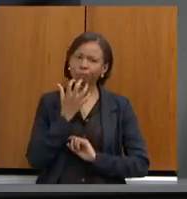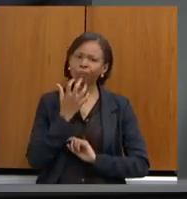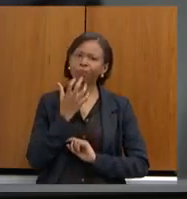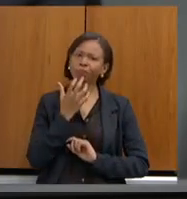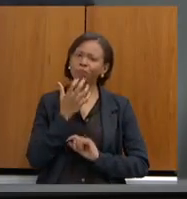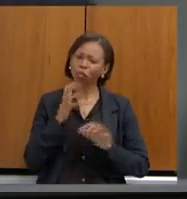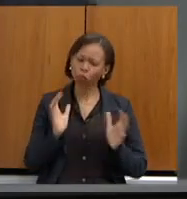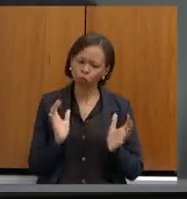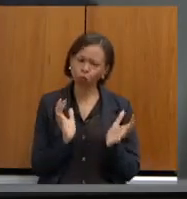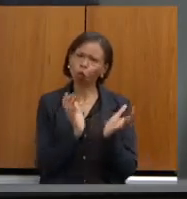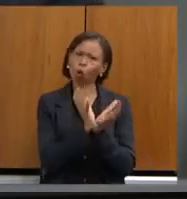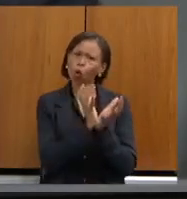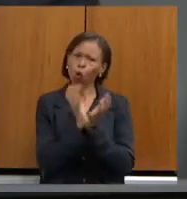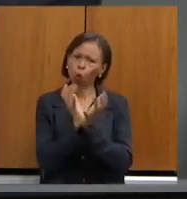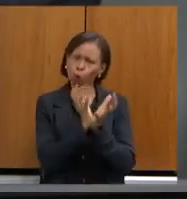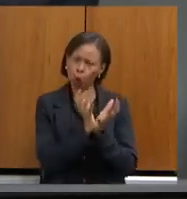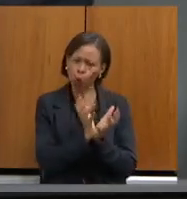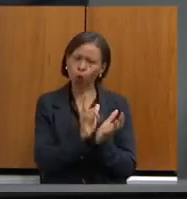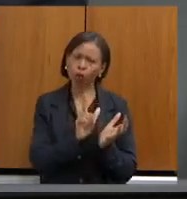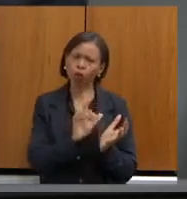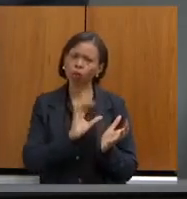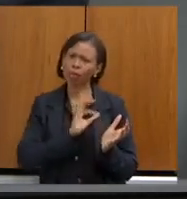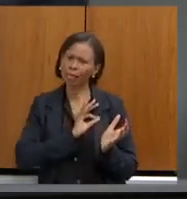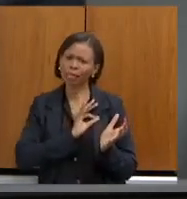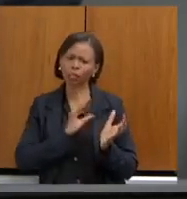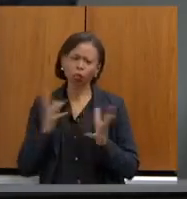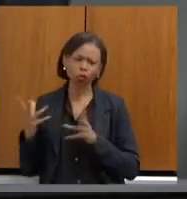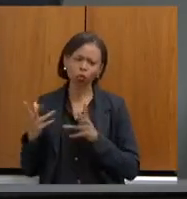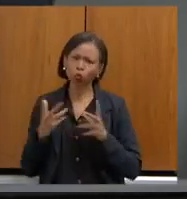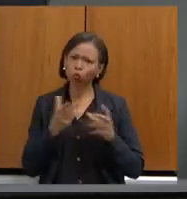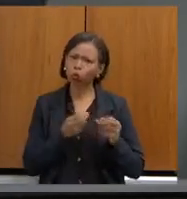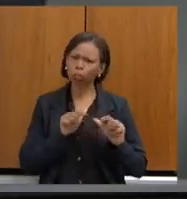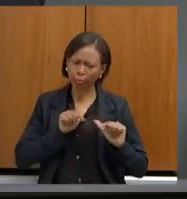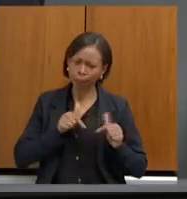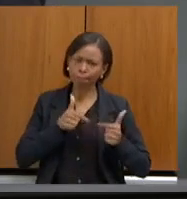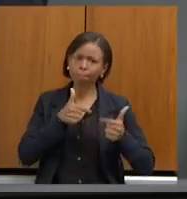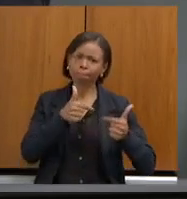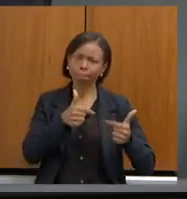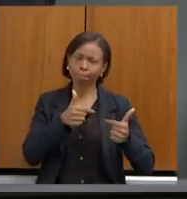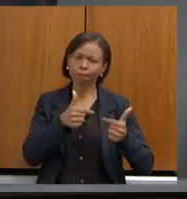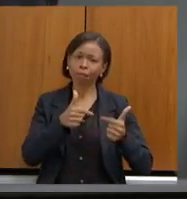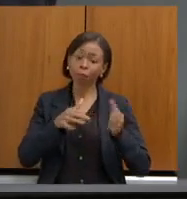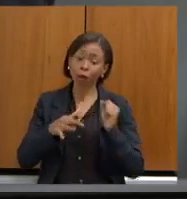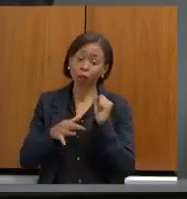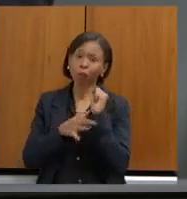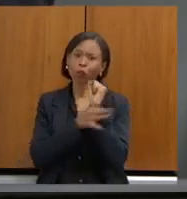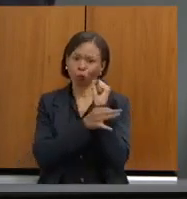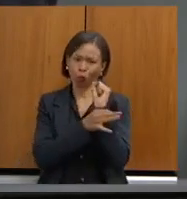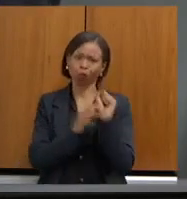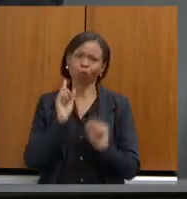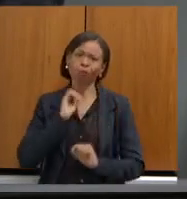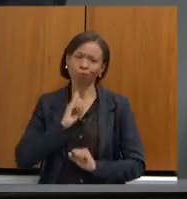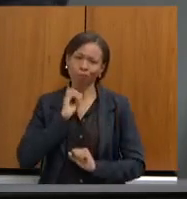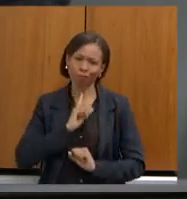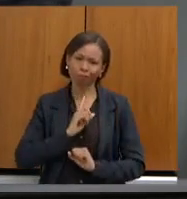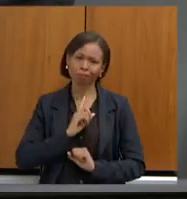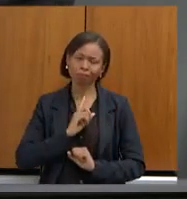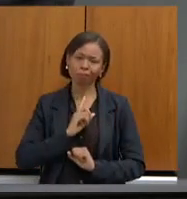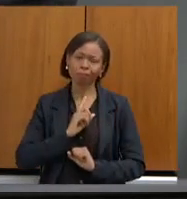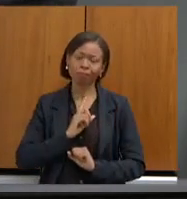sua Tropa de todas as questões do seu comando tem feito em prol da nossa segurança de Minas